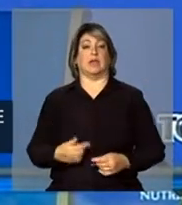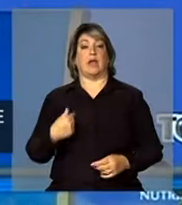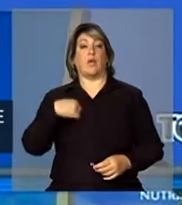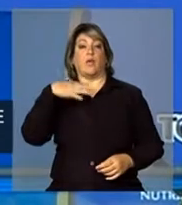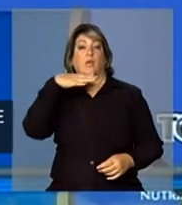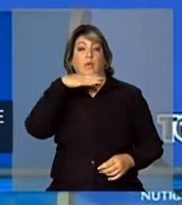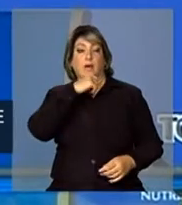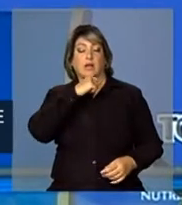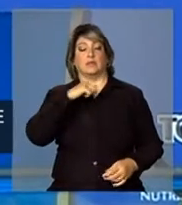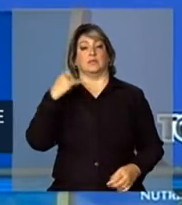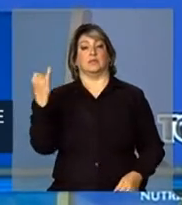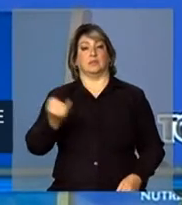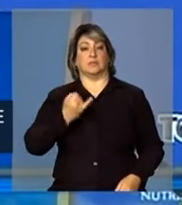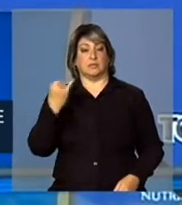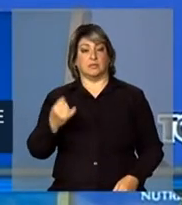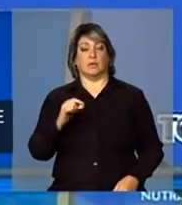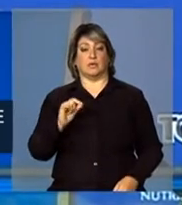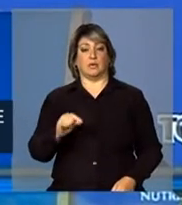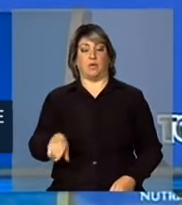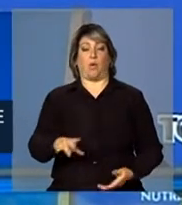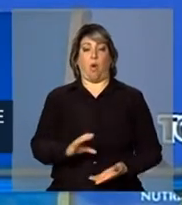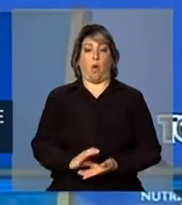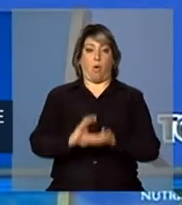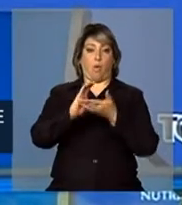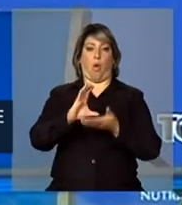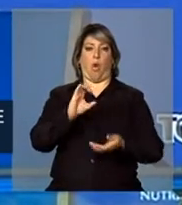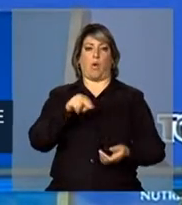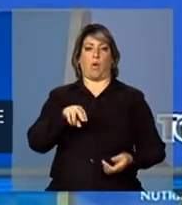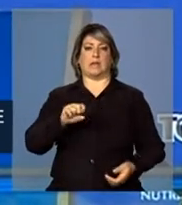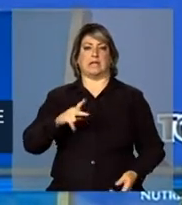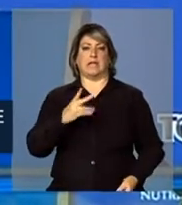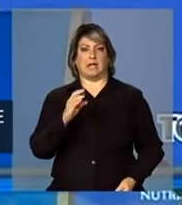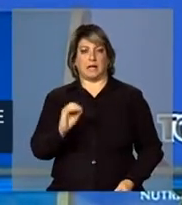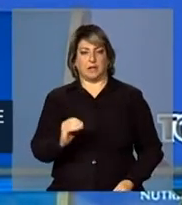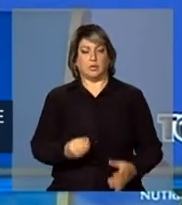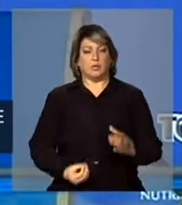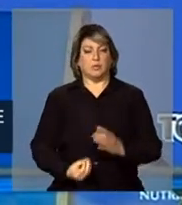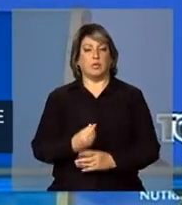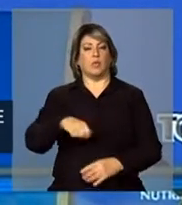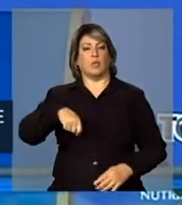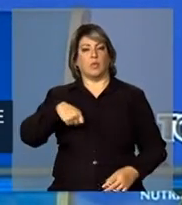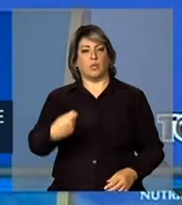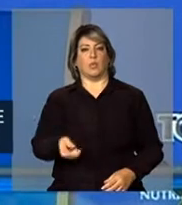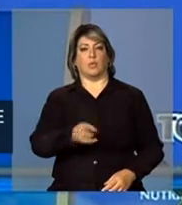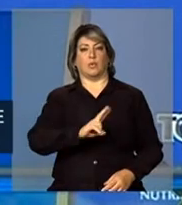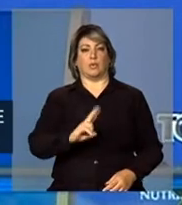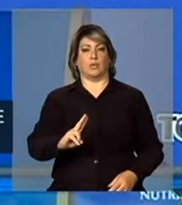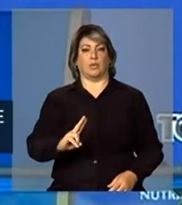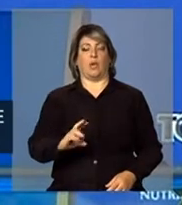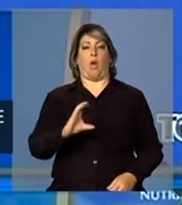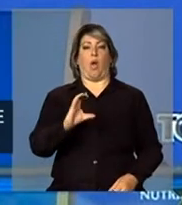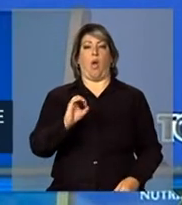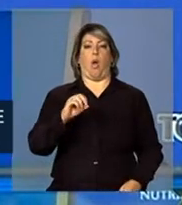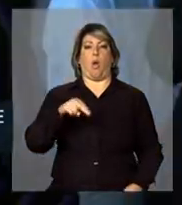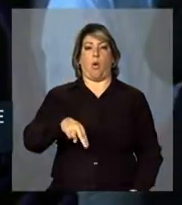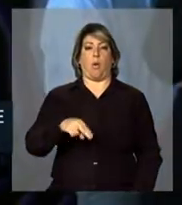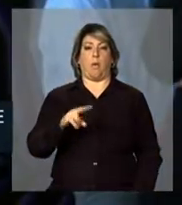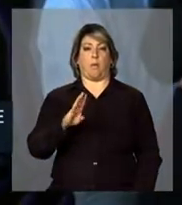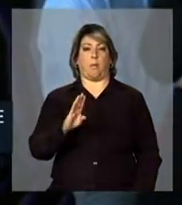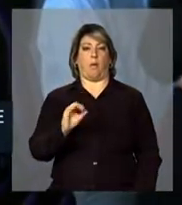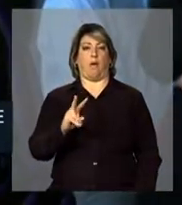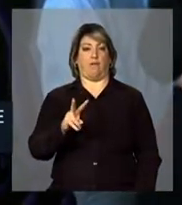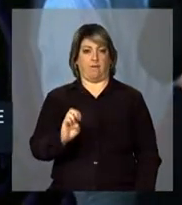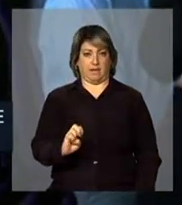que seria muito importante construir o conselho, o chamado Combov. O